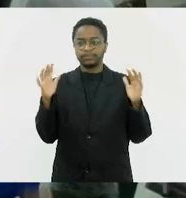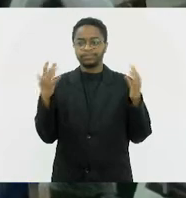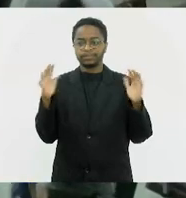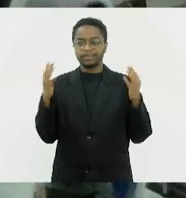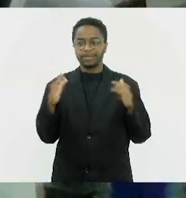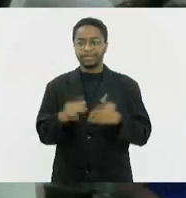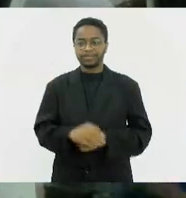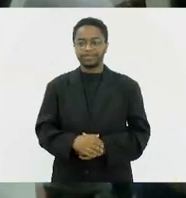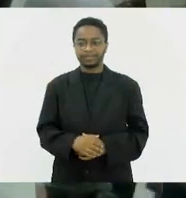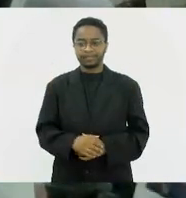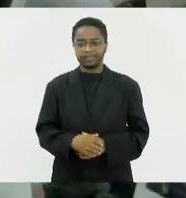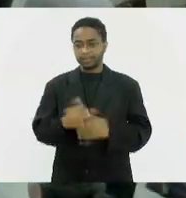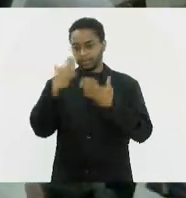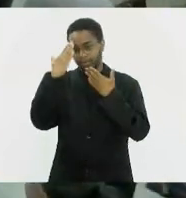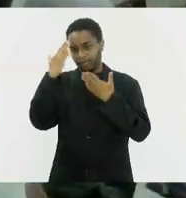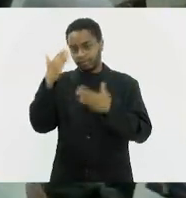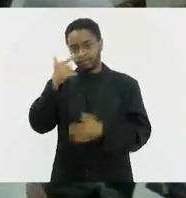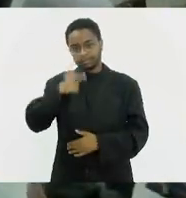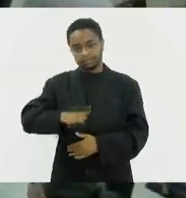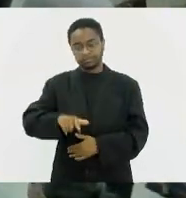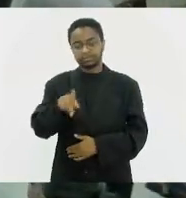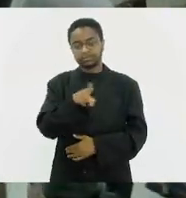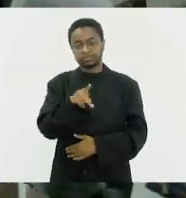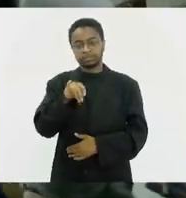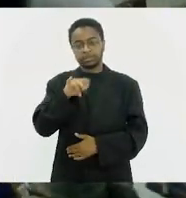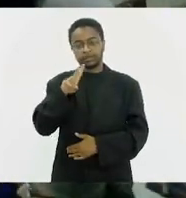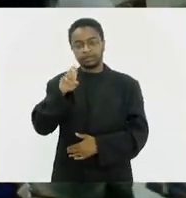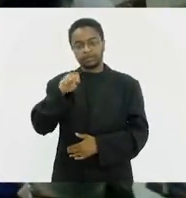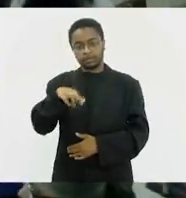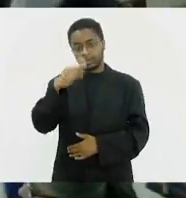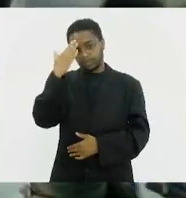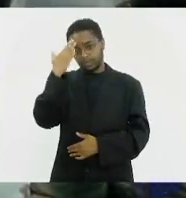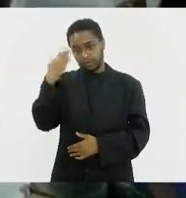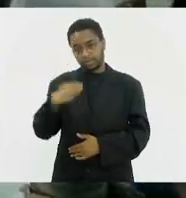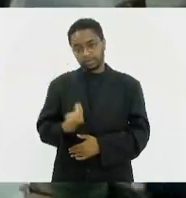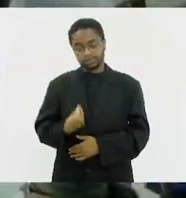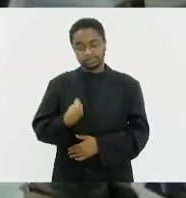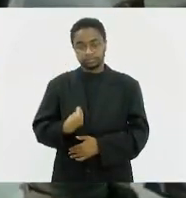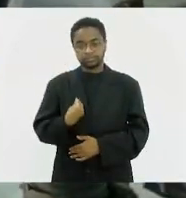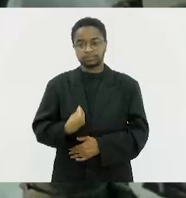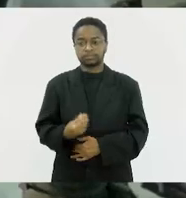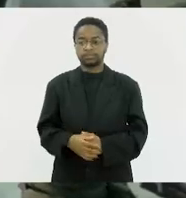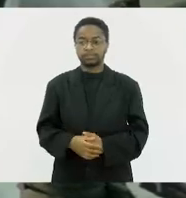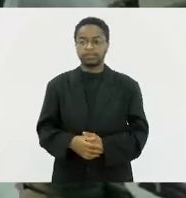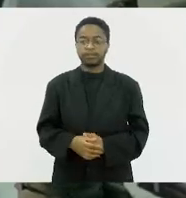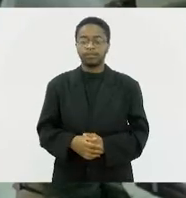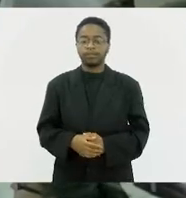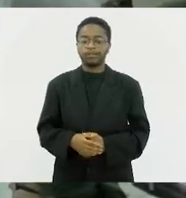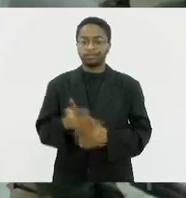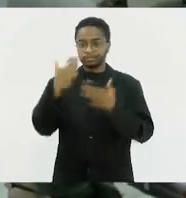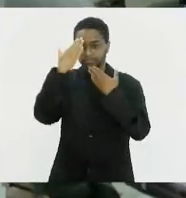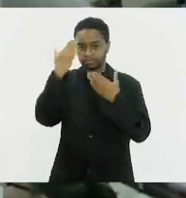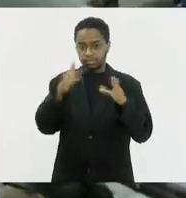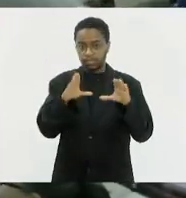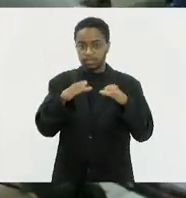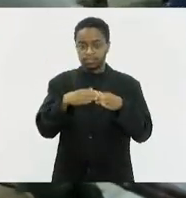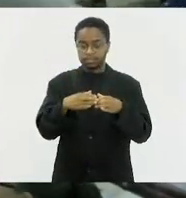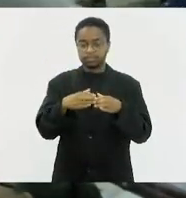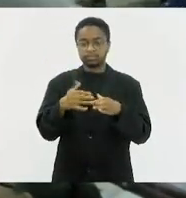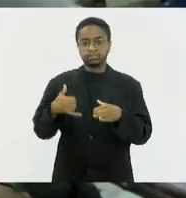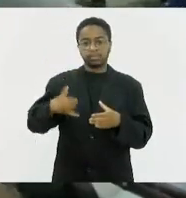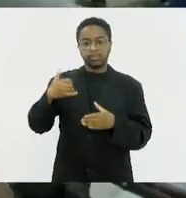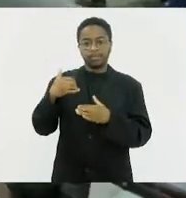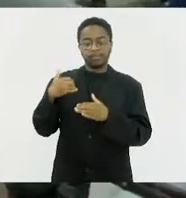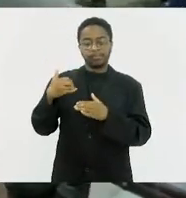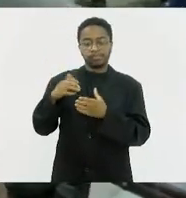Obrigado. Mais uma vez, professor Ivan, obrigado pela presença. Obrigado pela melhor idade do bairro Açude,